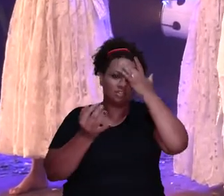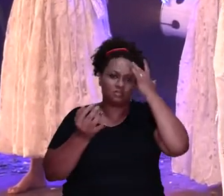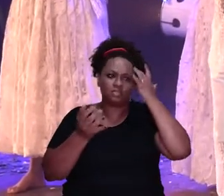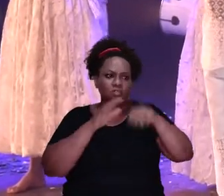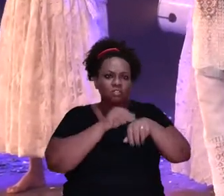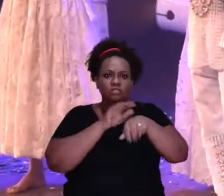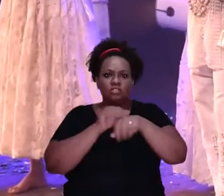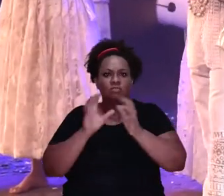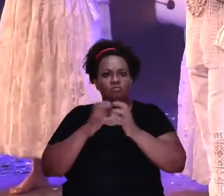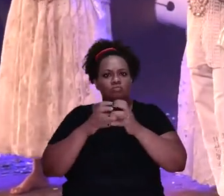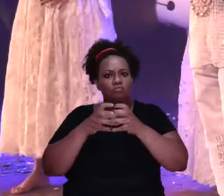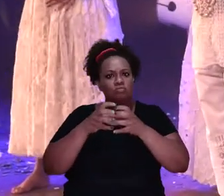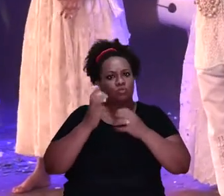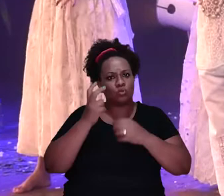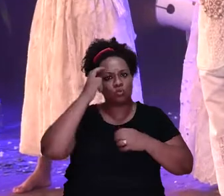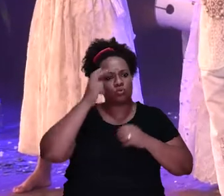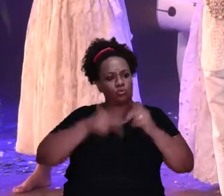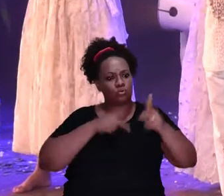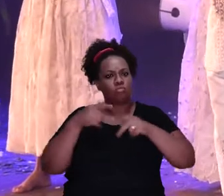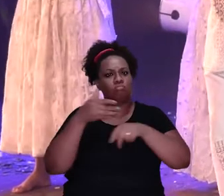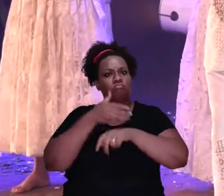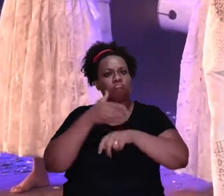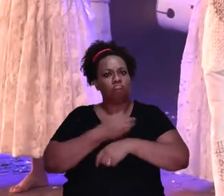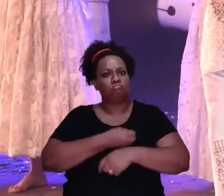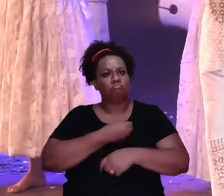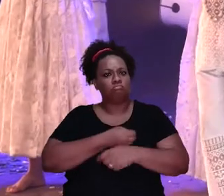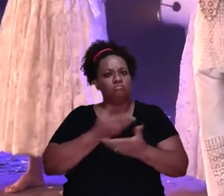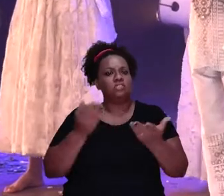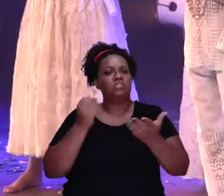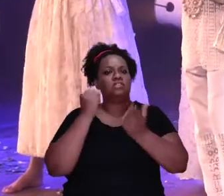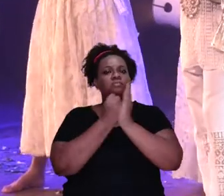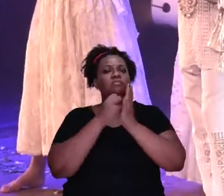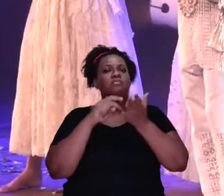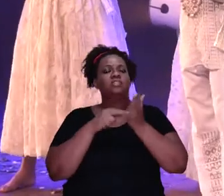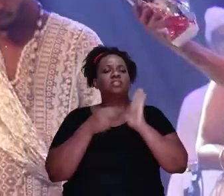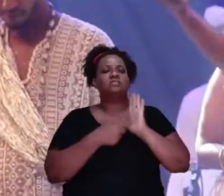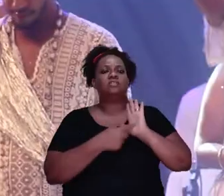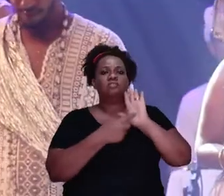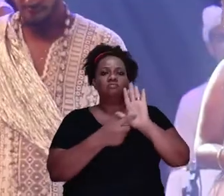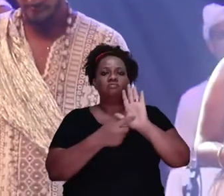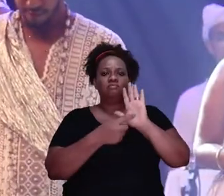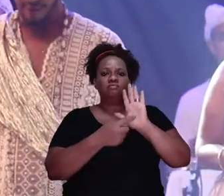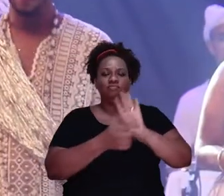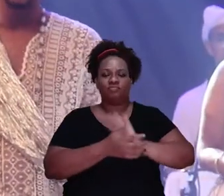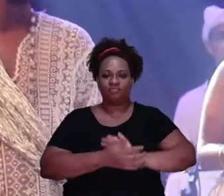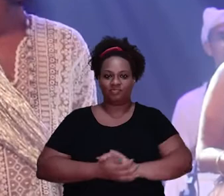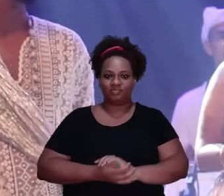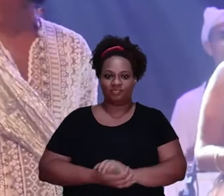inclusive chamando a cultura popular para participar e essa simbologia eparrey oya mensam orum olhar que é de